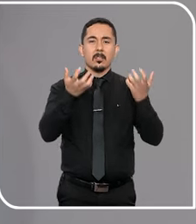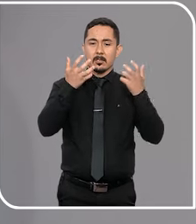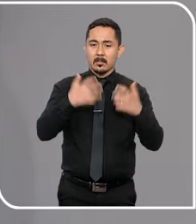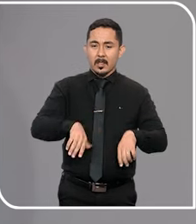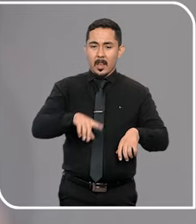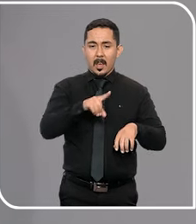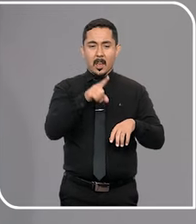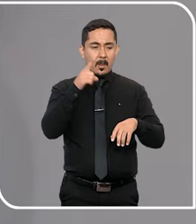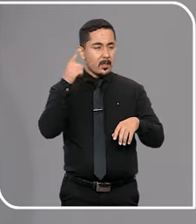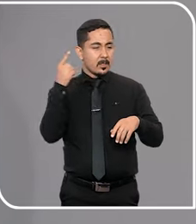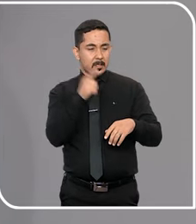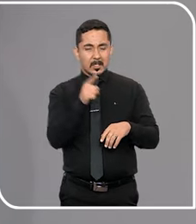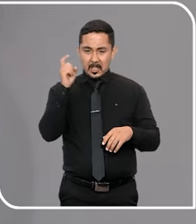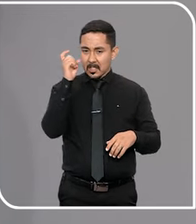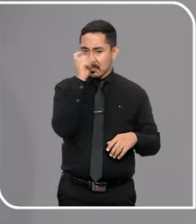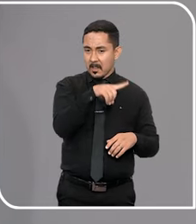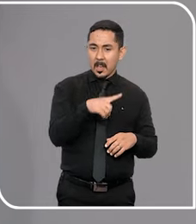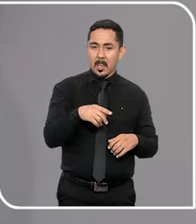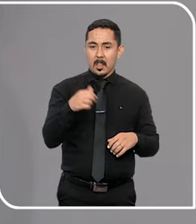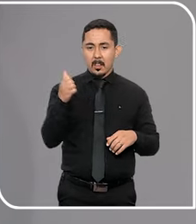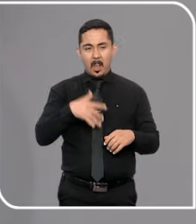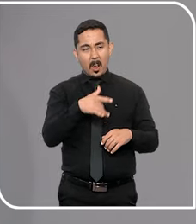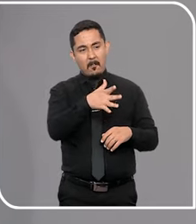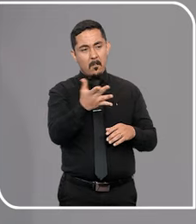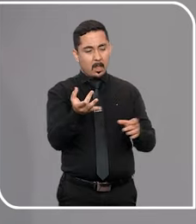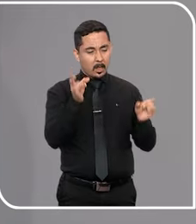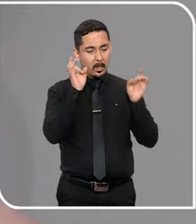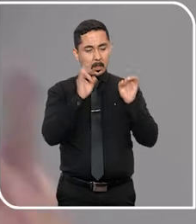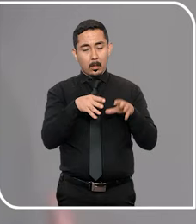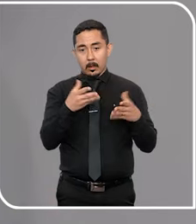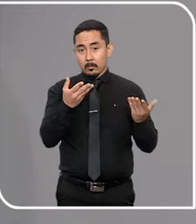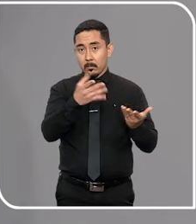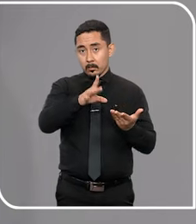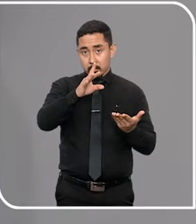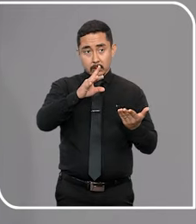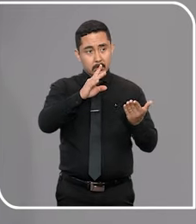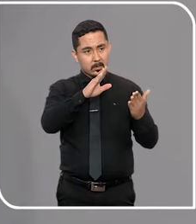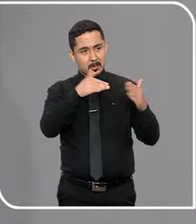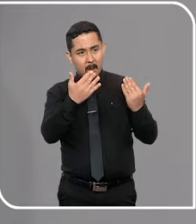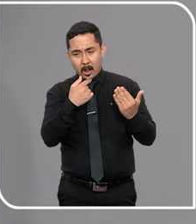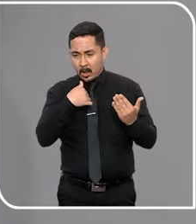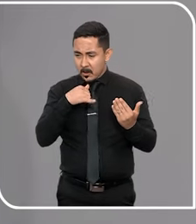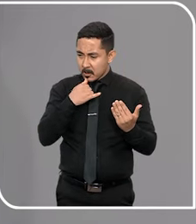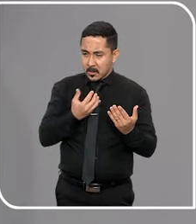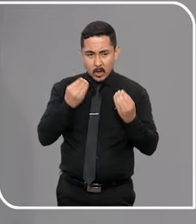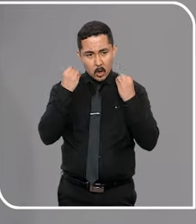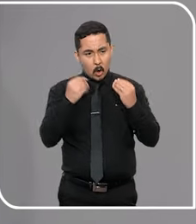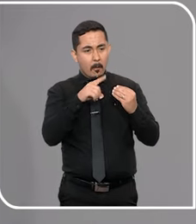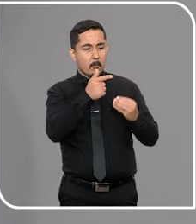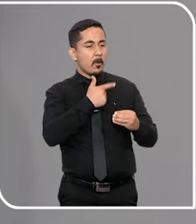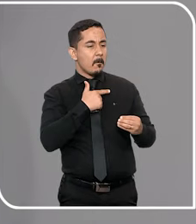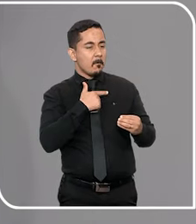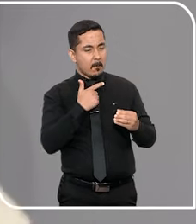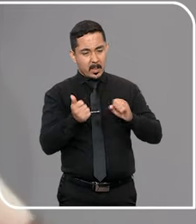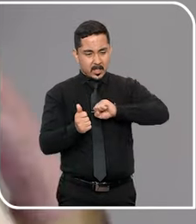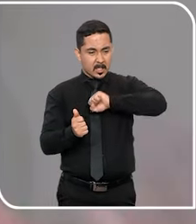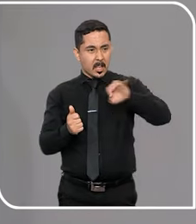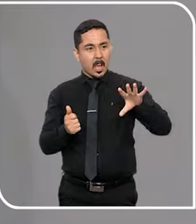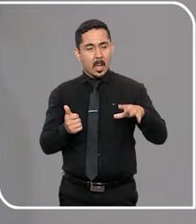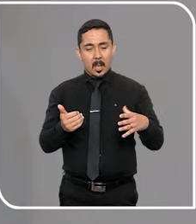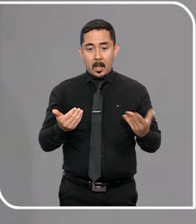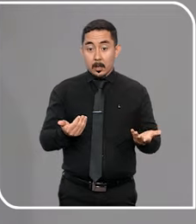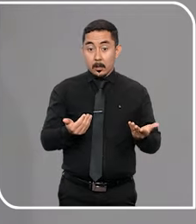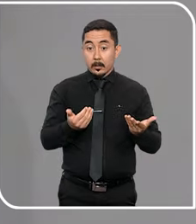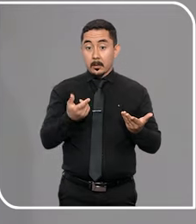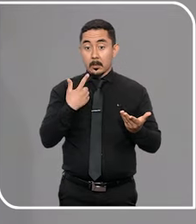tipo não aguento mais isso em você né você me decepciona Que feio isso em você sai de